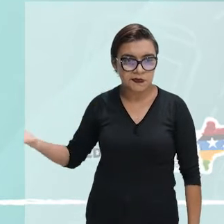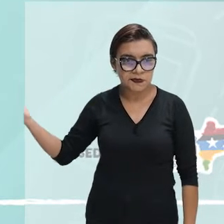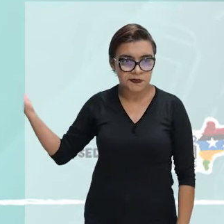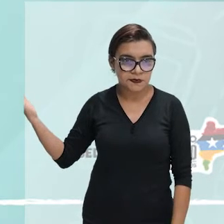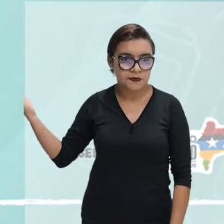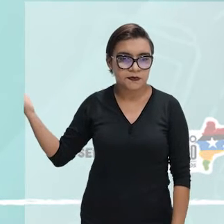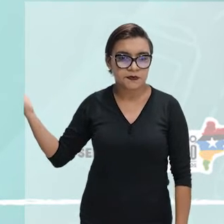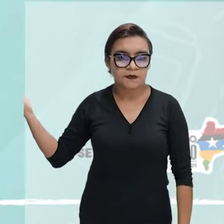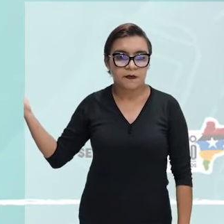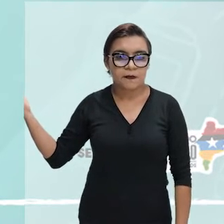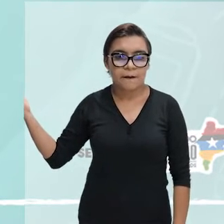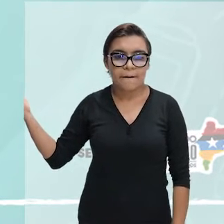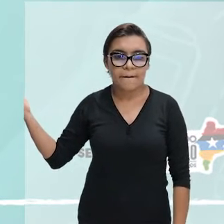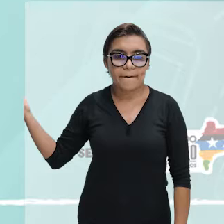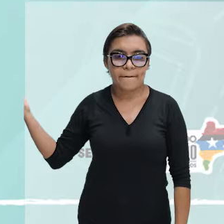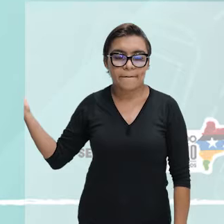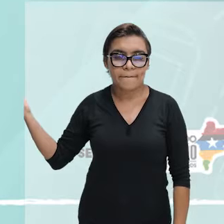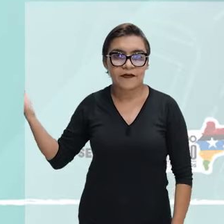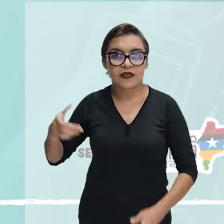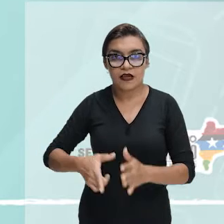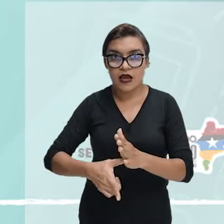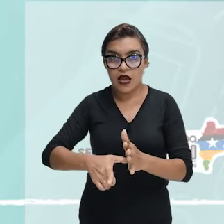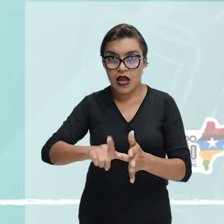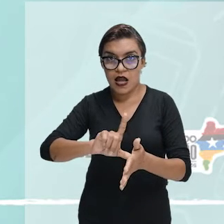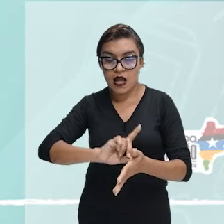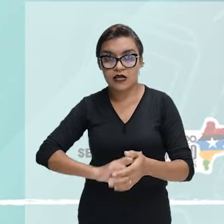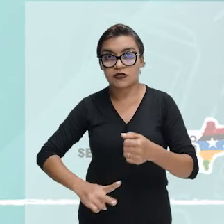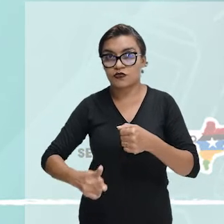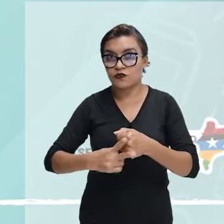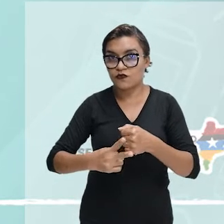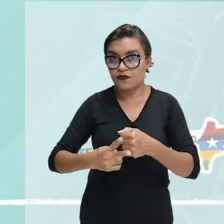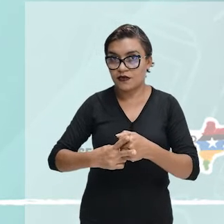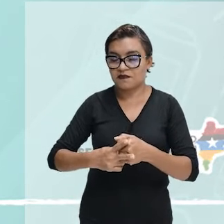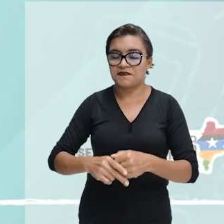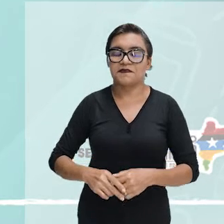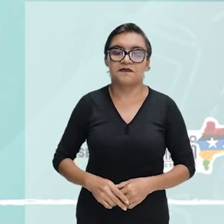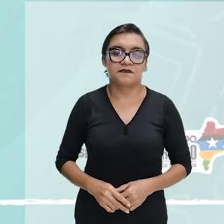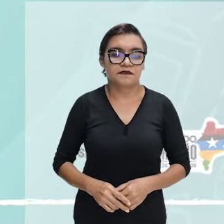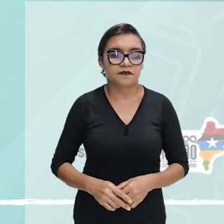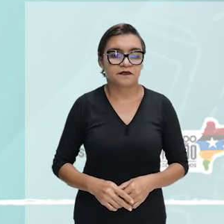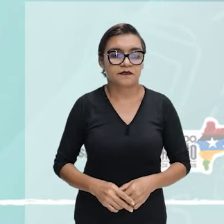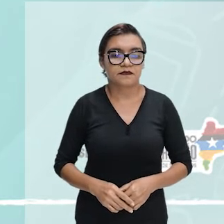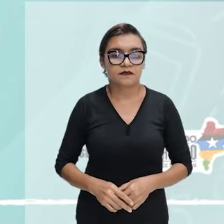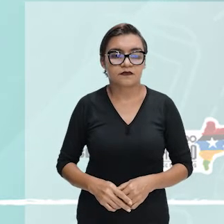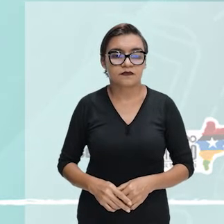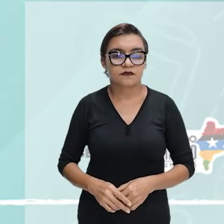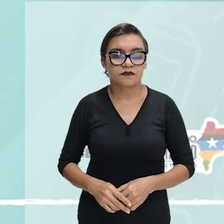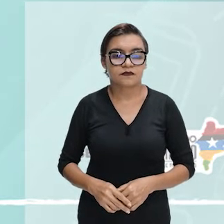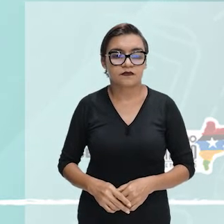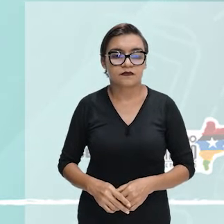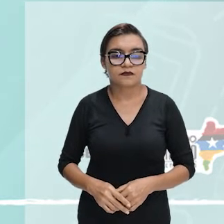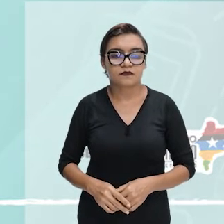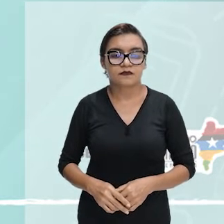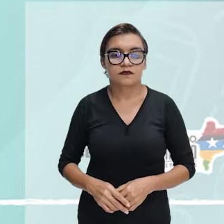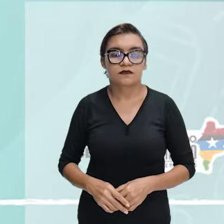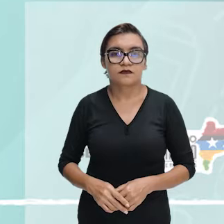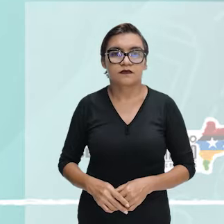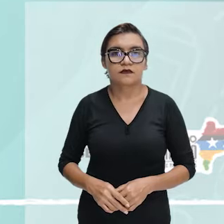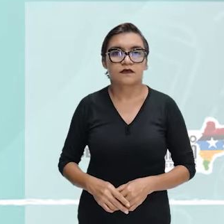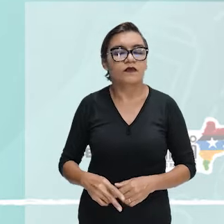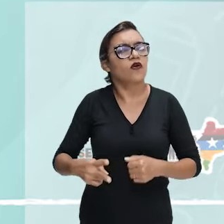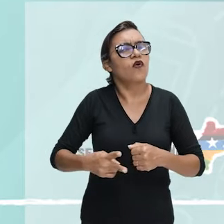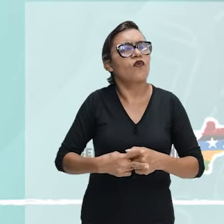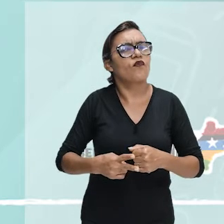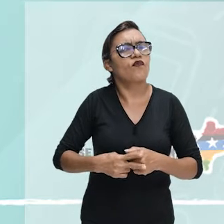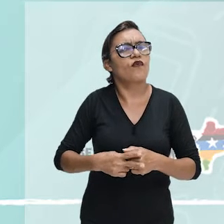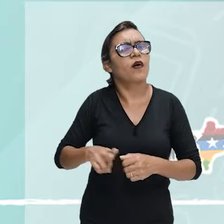sempre aparece anteposto, ou seja, antes do verbo auxiliar. Me he acostado temprano. Qual é o verbo